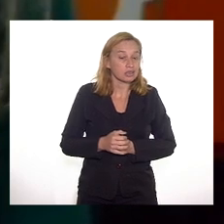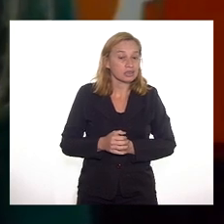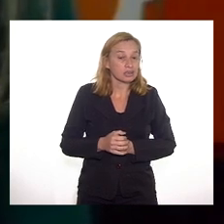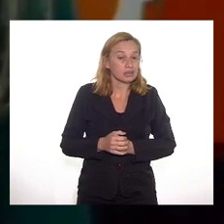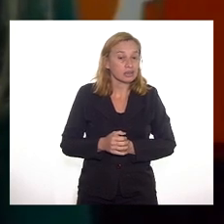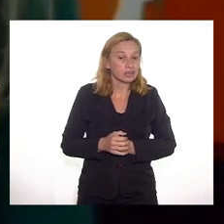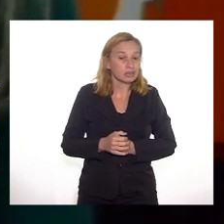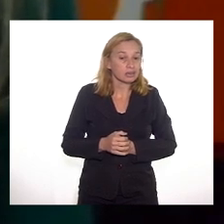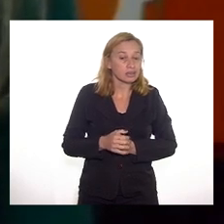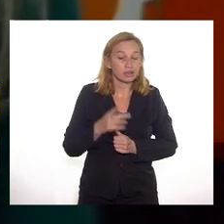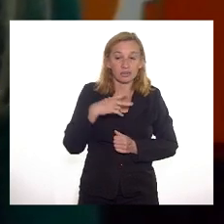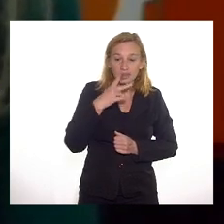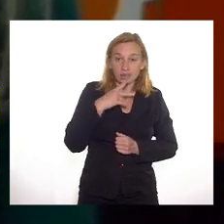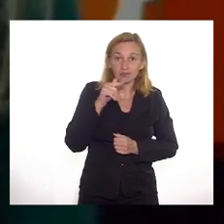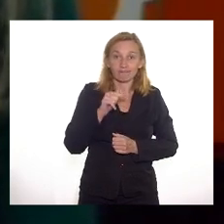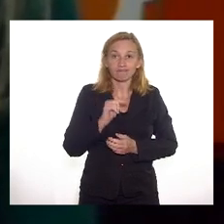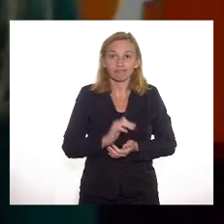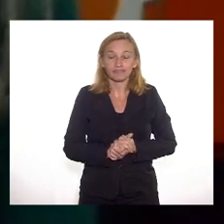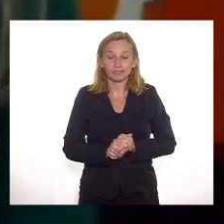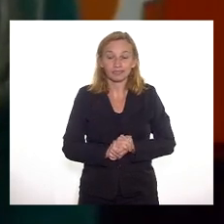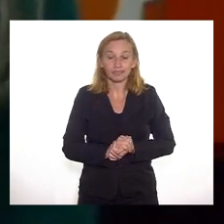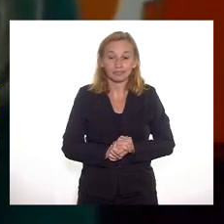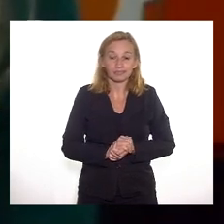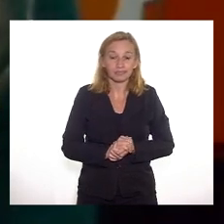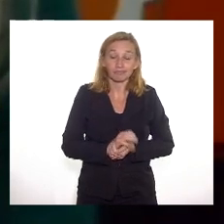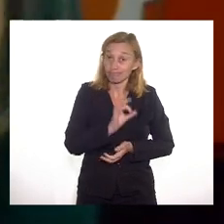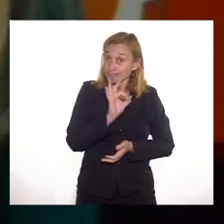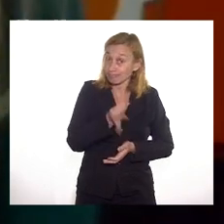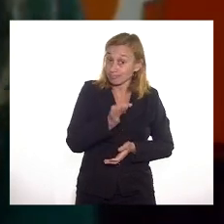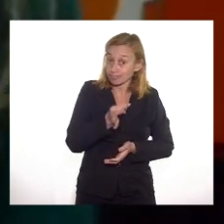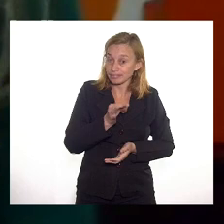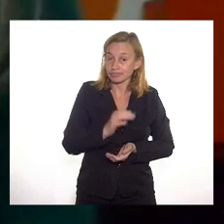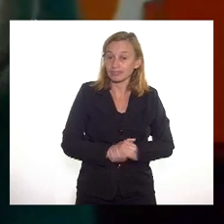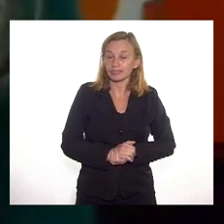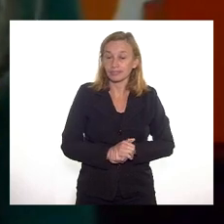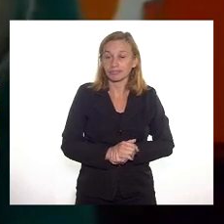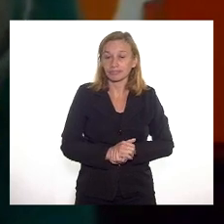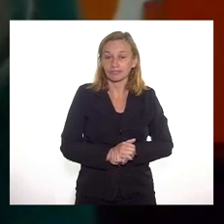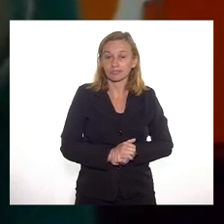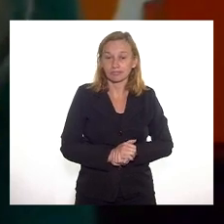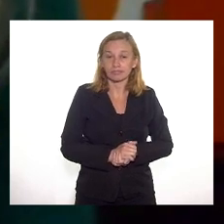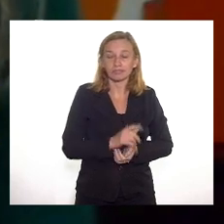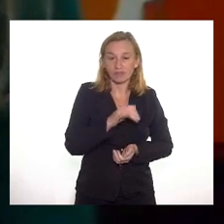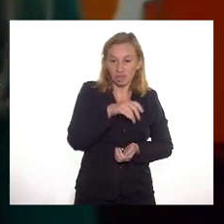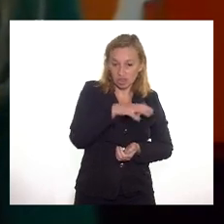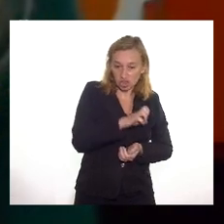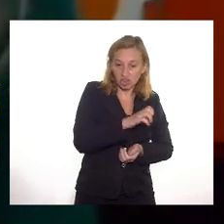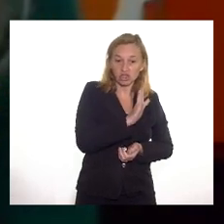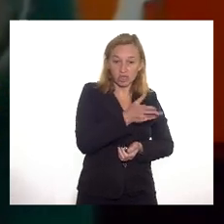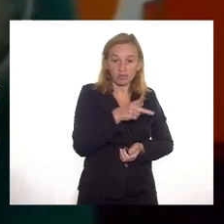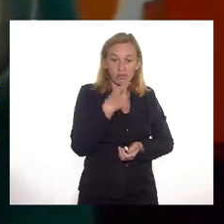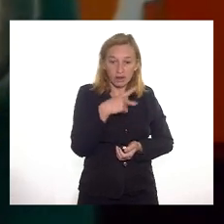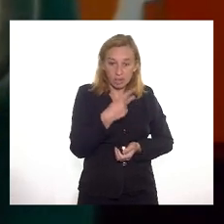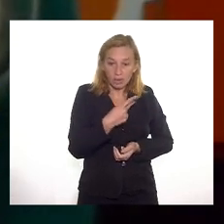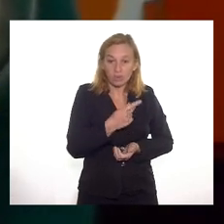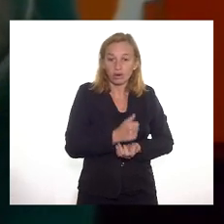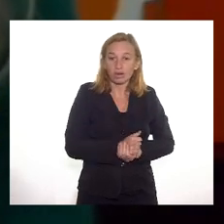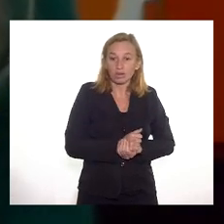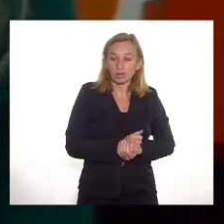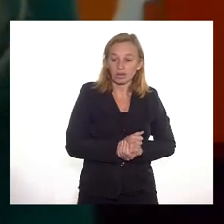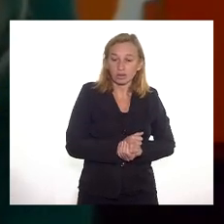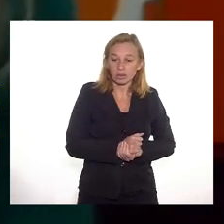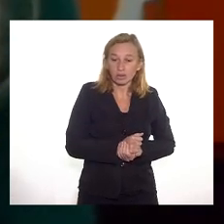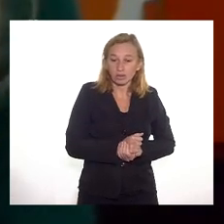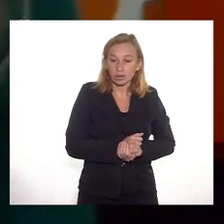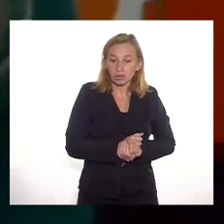Eu estava aqui falando, né, a certeza. Tem a questão que o Alexandre já trouxe, de que a gente